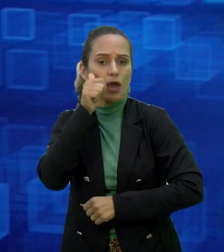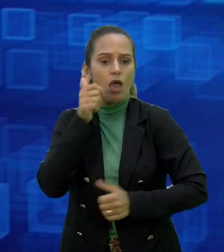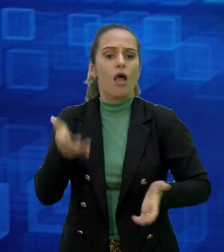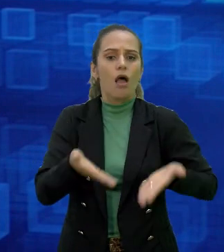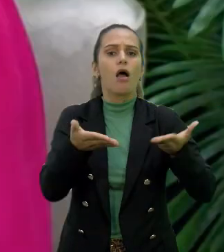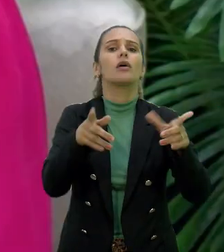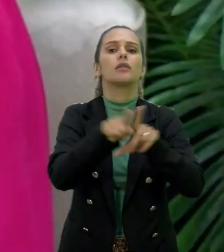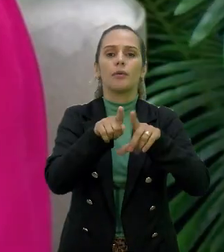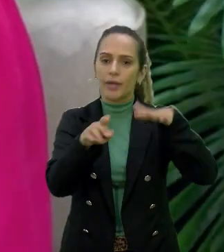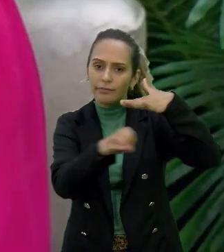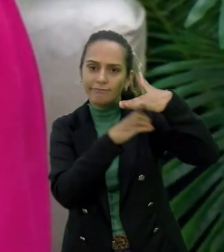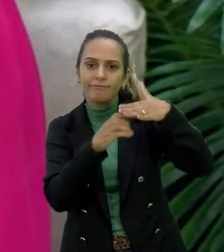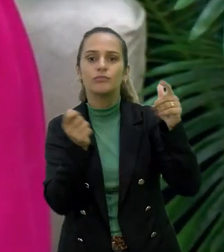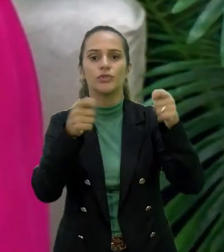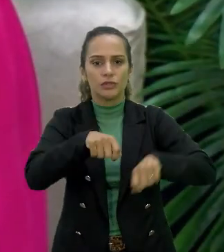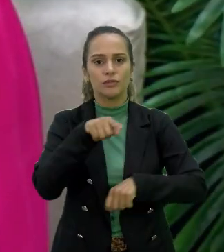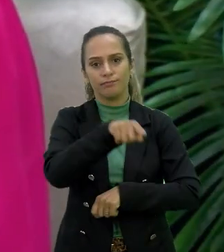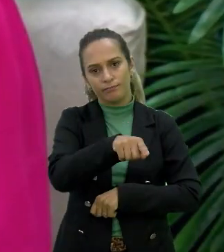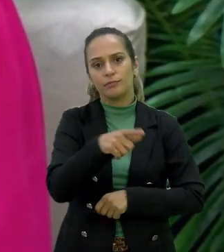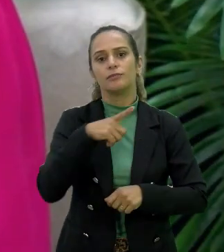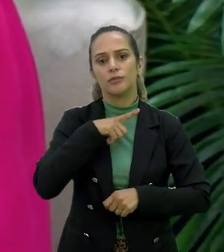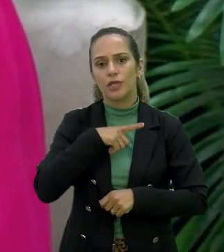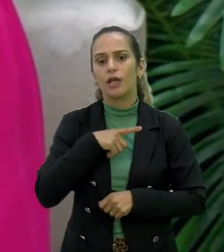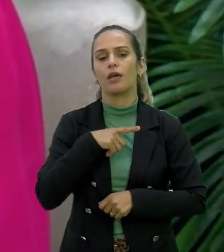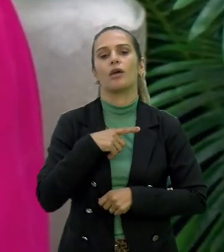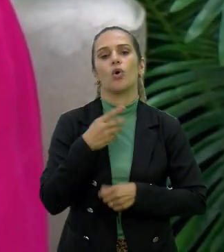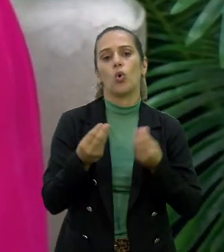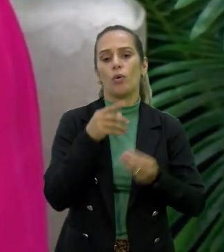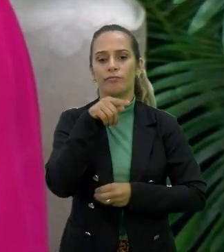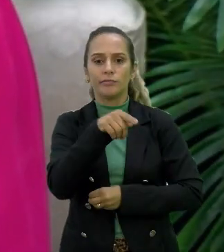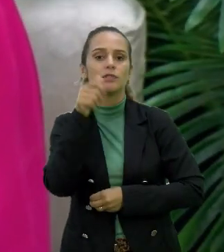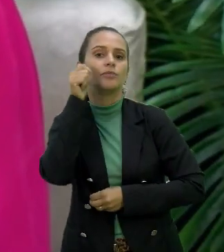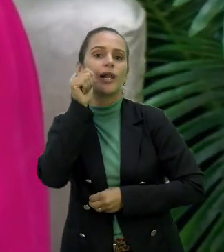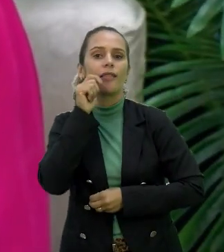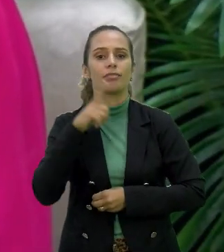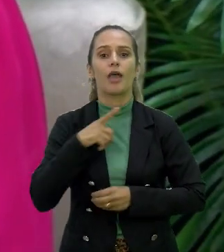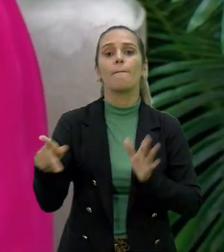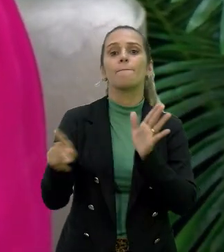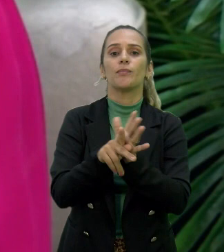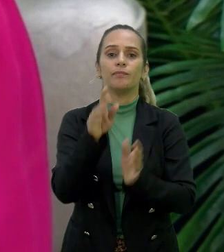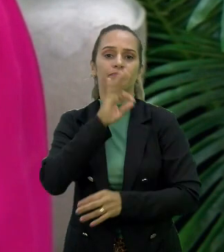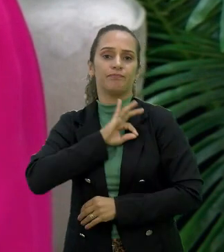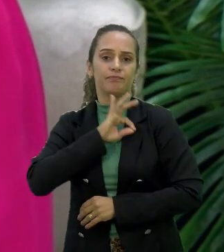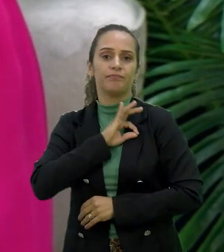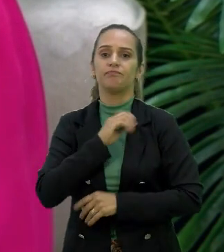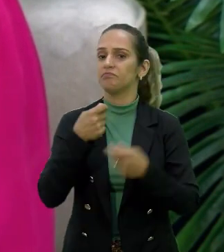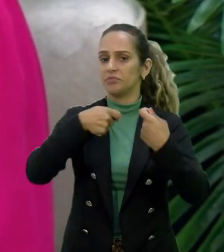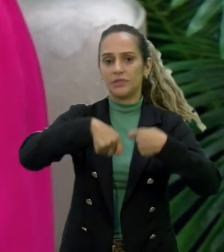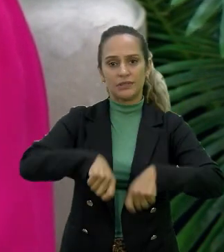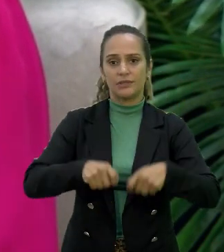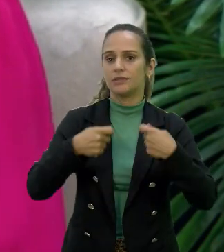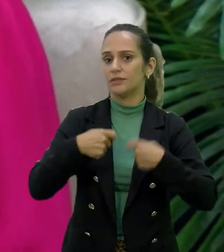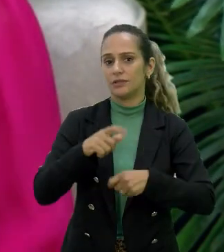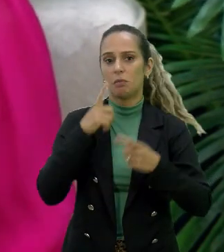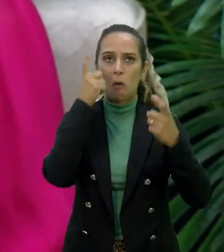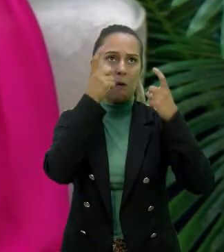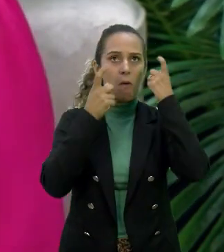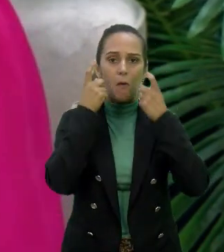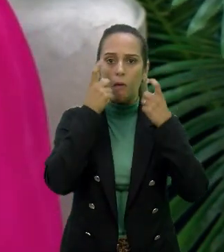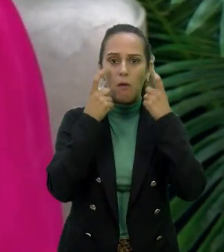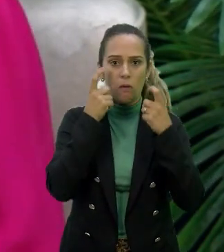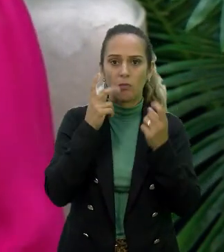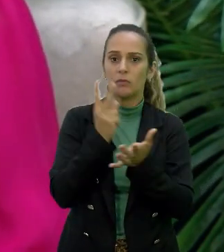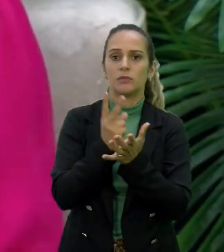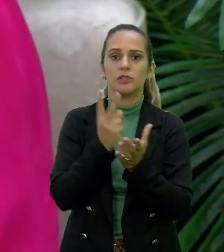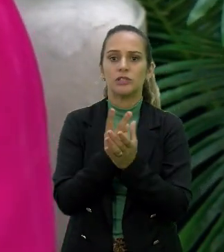no empreendedorismo feminino onde a gente possa dar condição para que essa mulher tenha sua própria de renda e ela não precisa ter essa